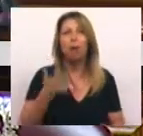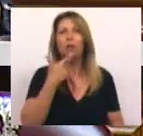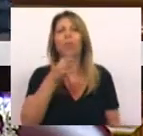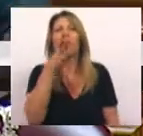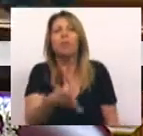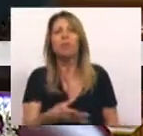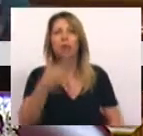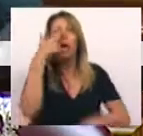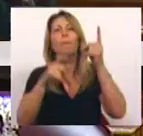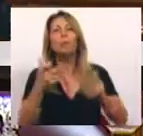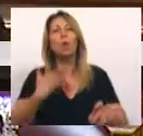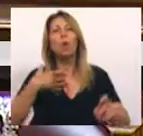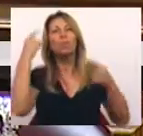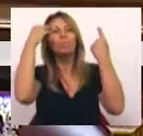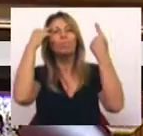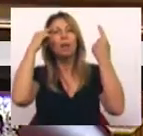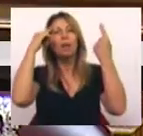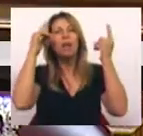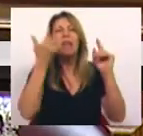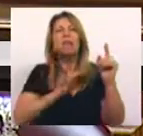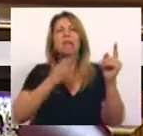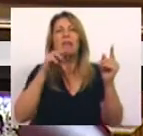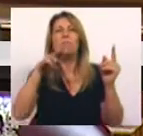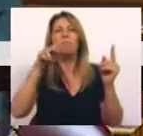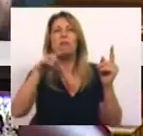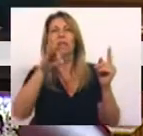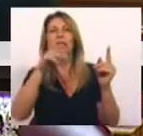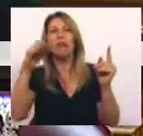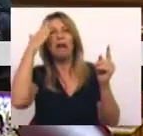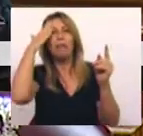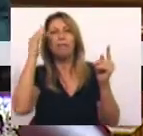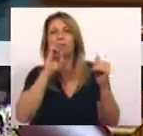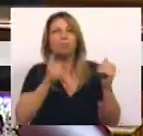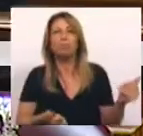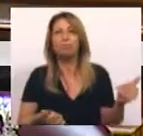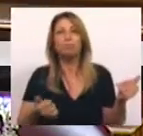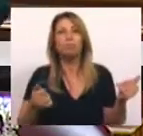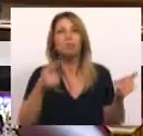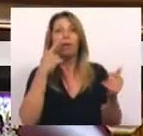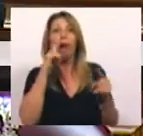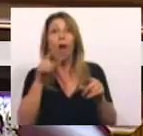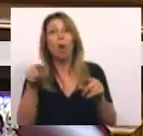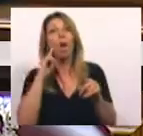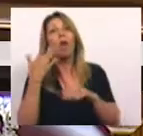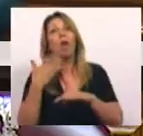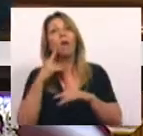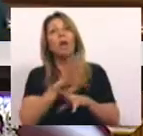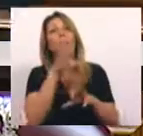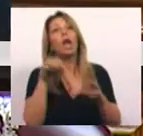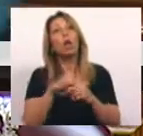ficar sujeitas a um processo de morte medicamente assistida ou pessoas inconscientes, quando o projeto de lei dos